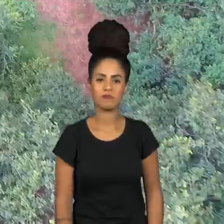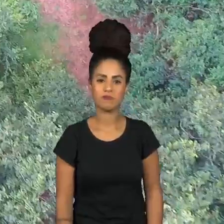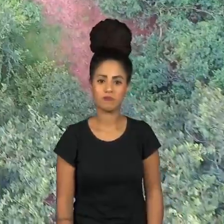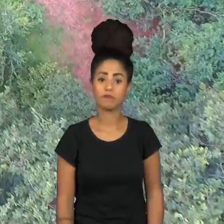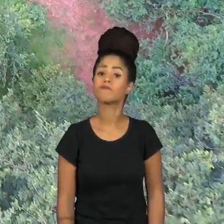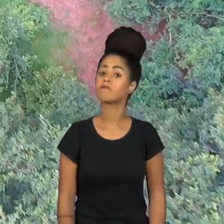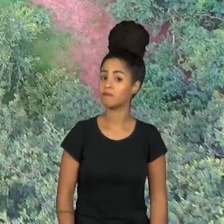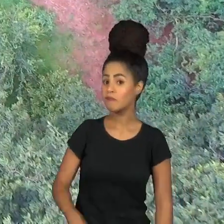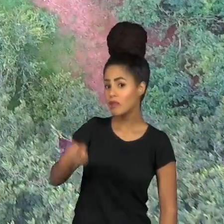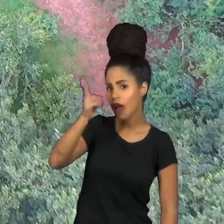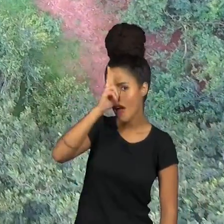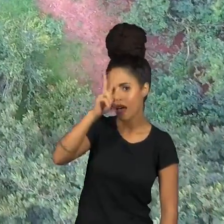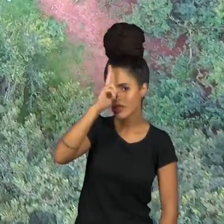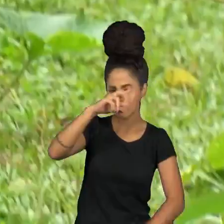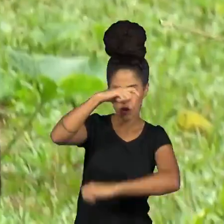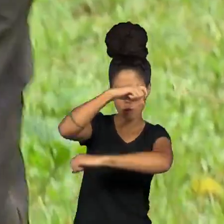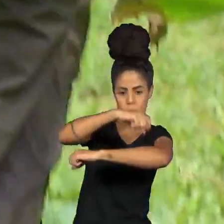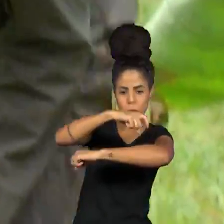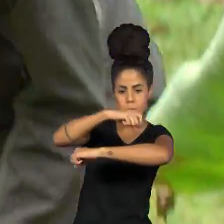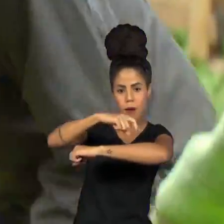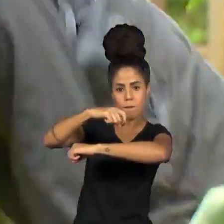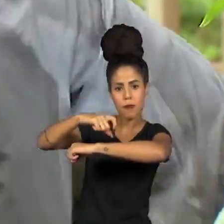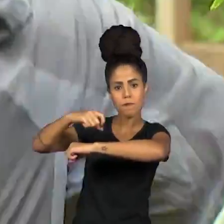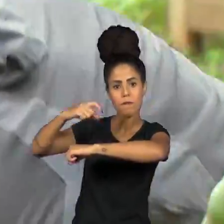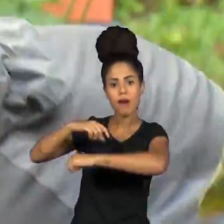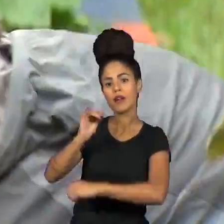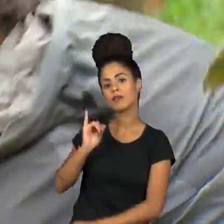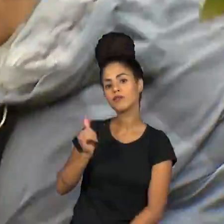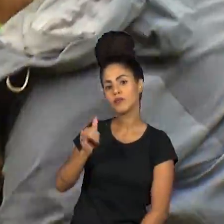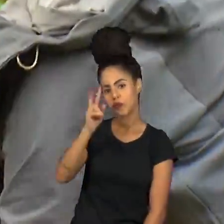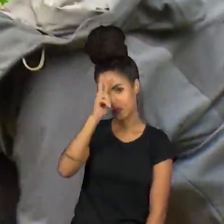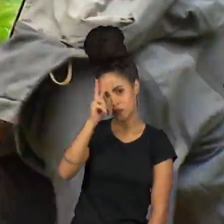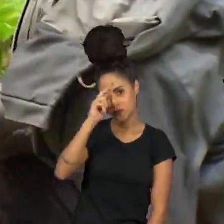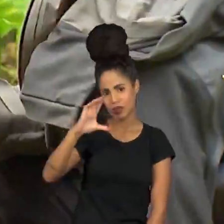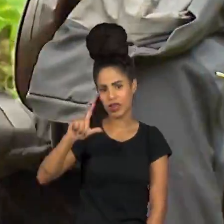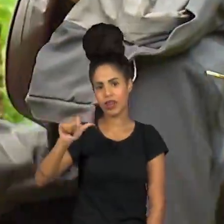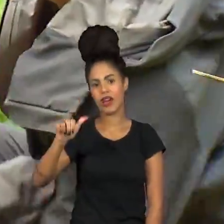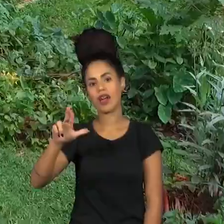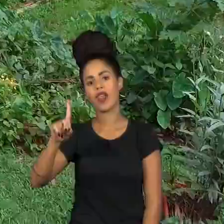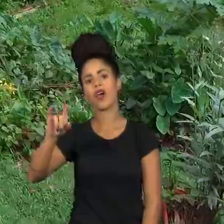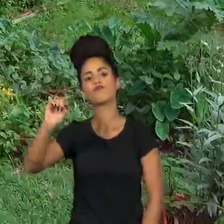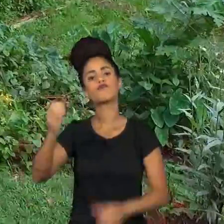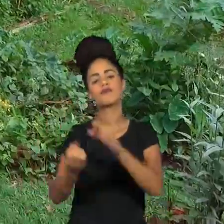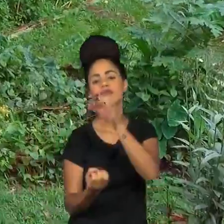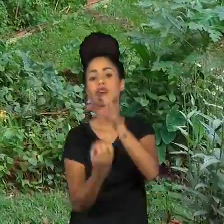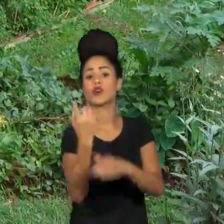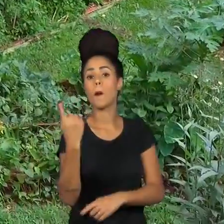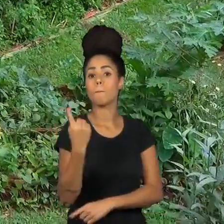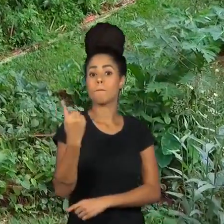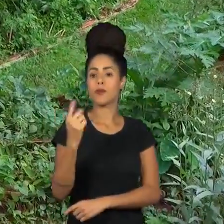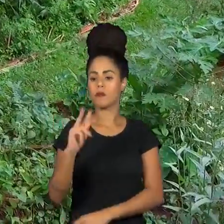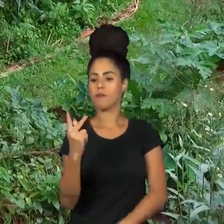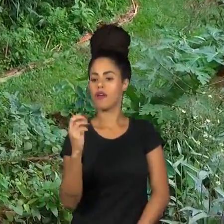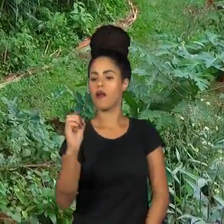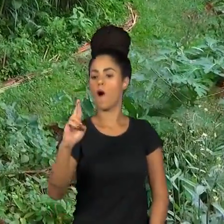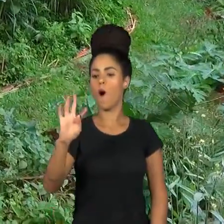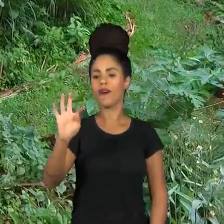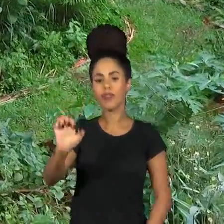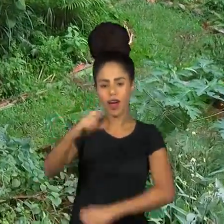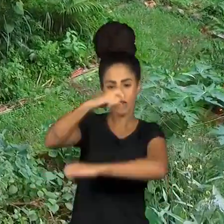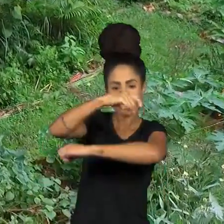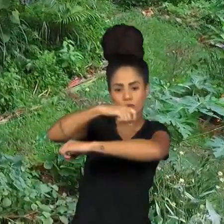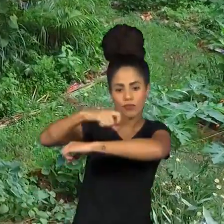A história da Horta das Corujas é contada por Cláudia Visoni, uma das criadoras da primeira horta comunitária da